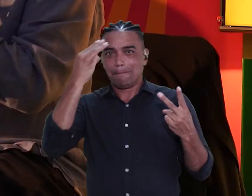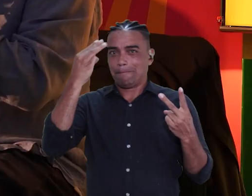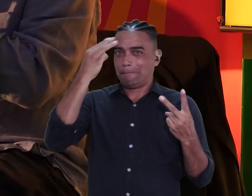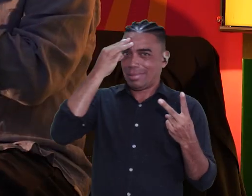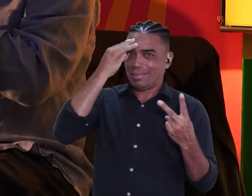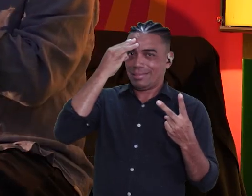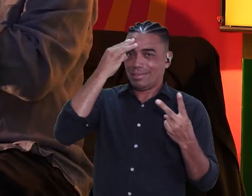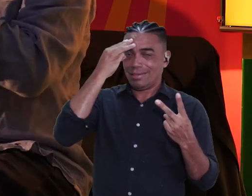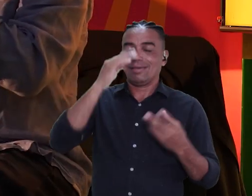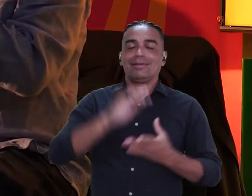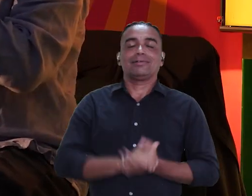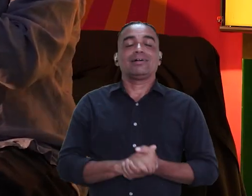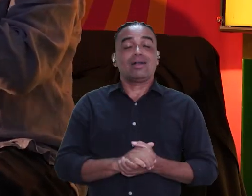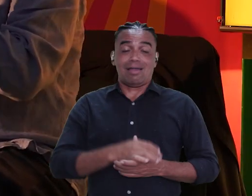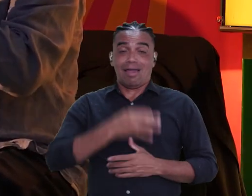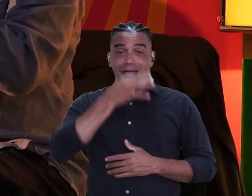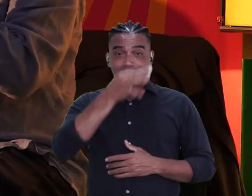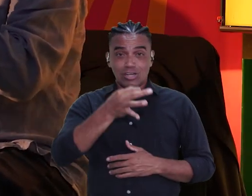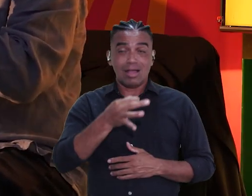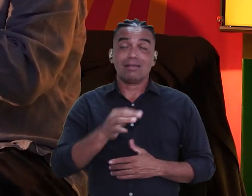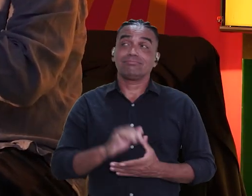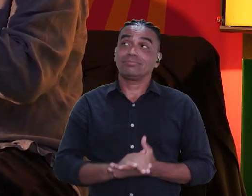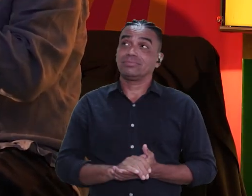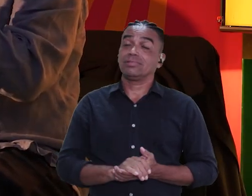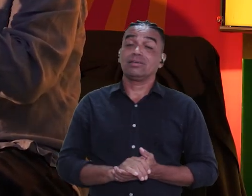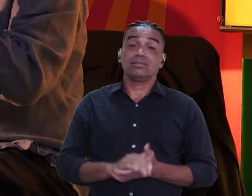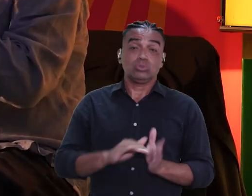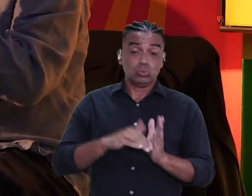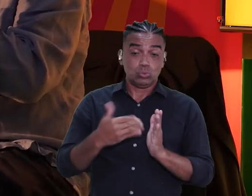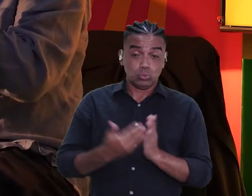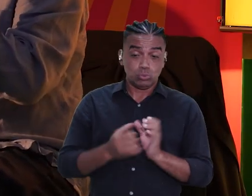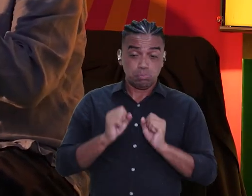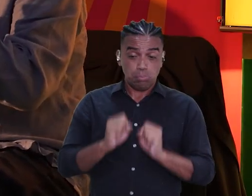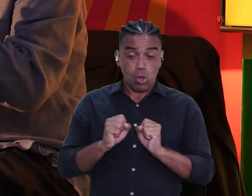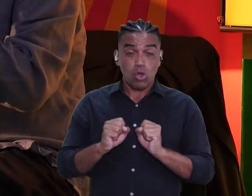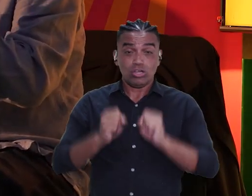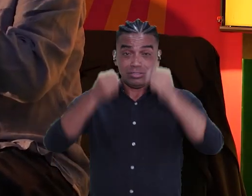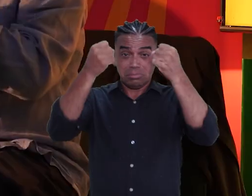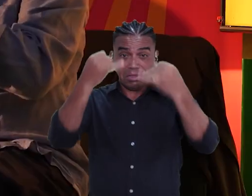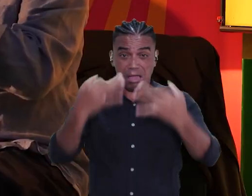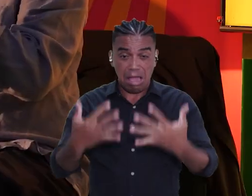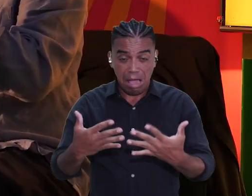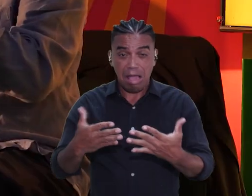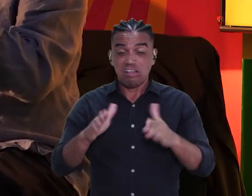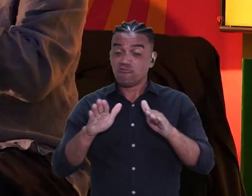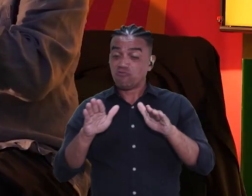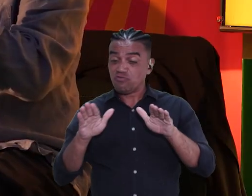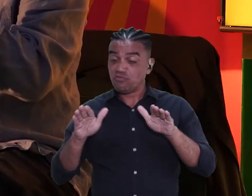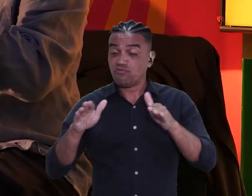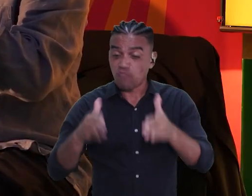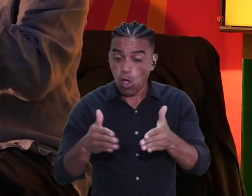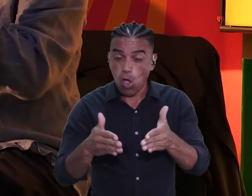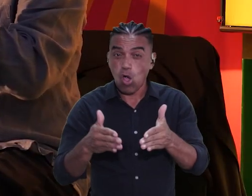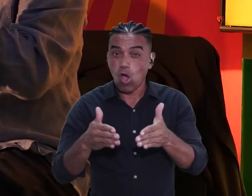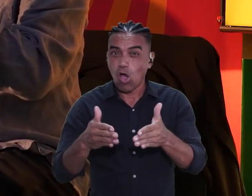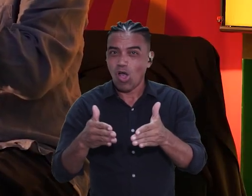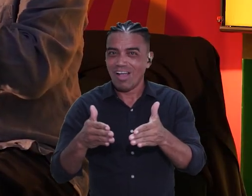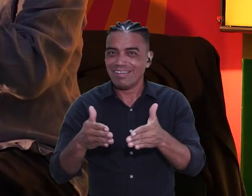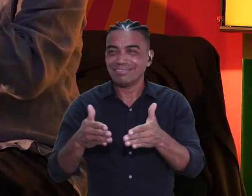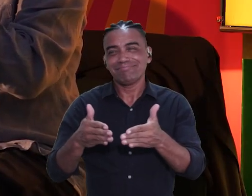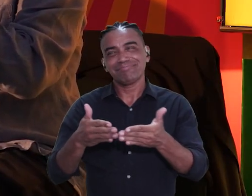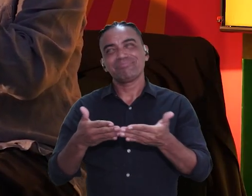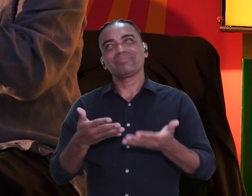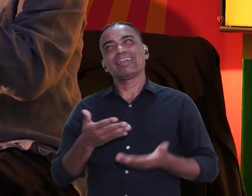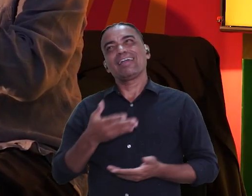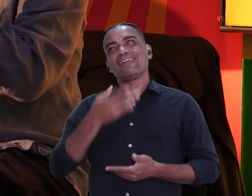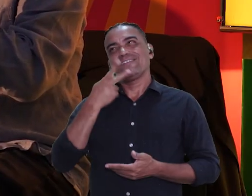questão de ou achar que as coisas só podem ser explicadas, direcionadas e vamos dizer,